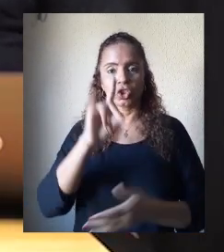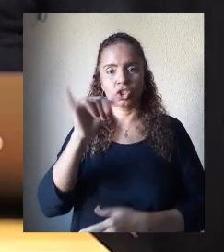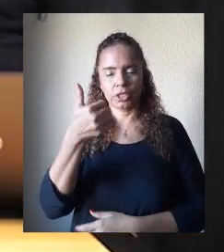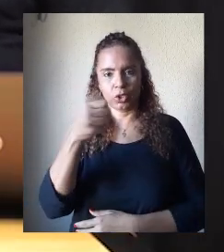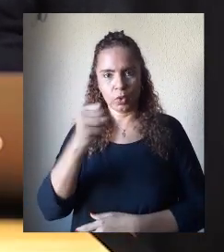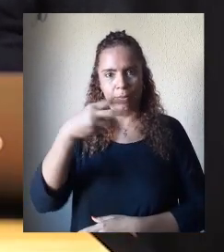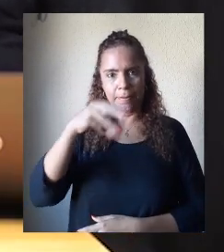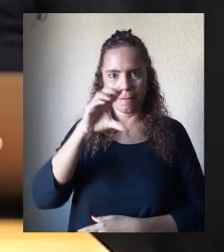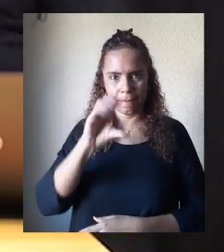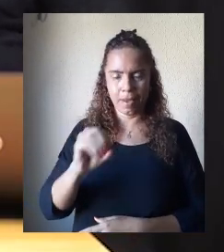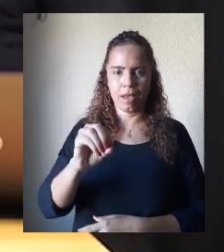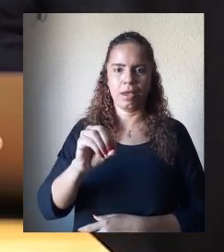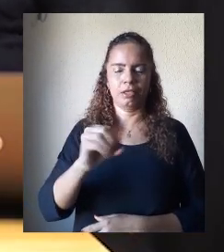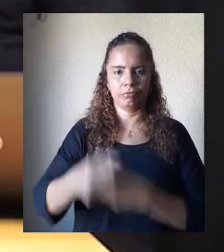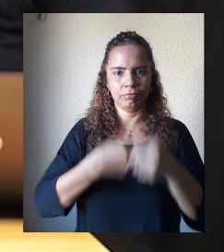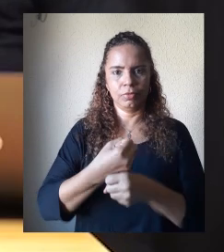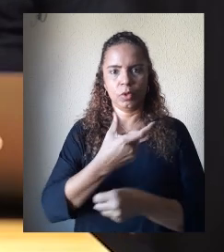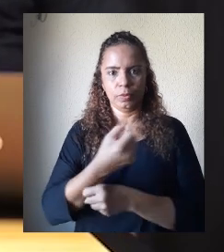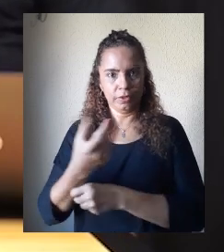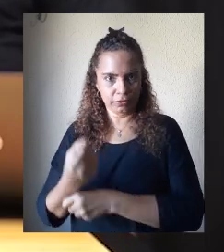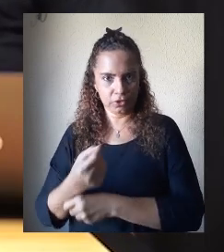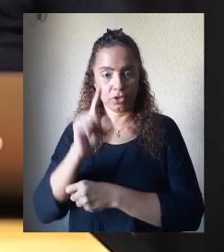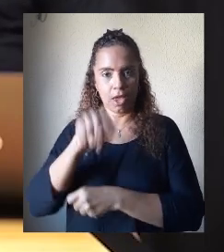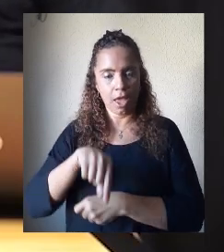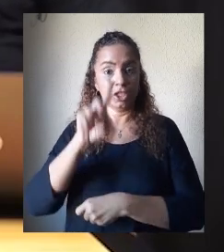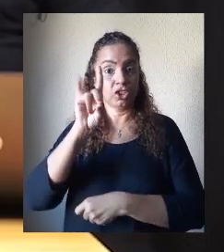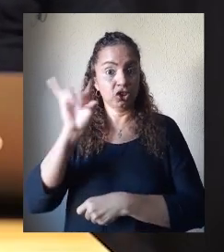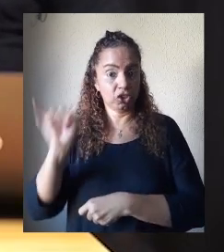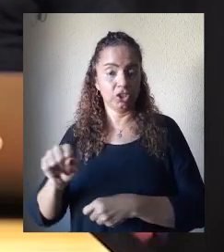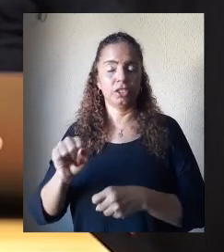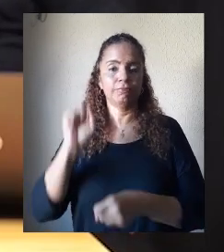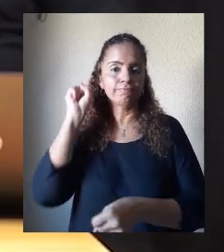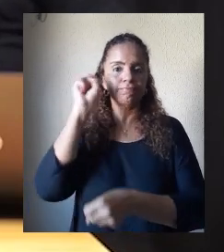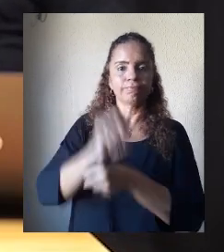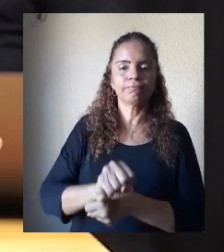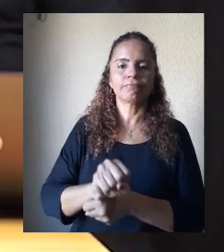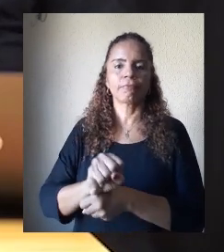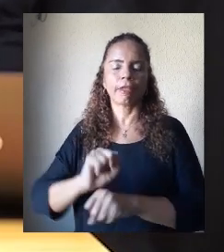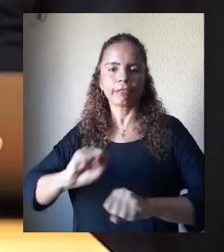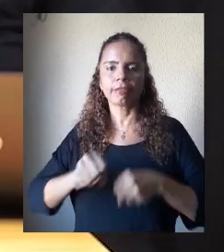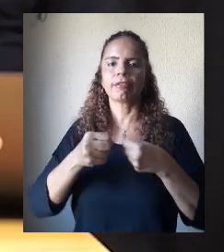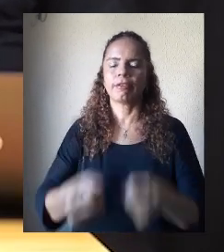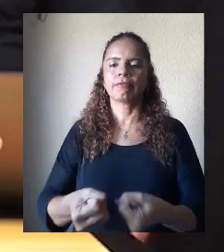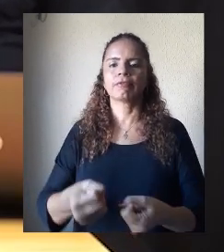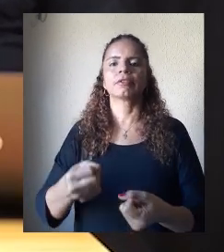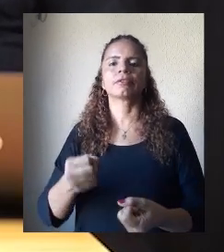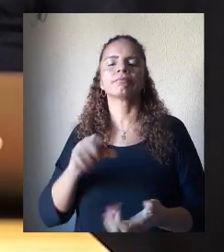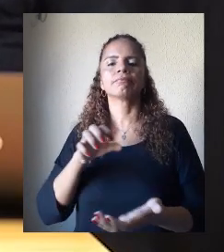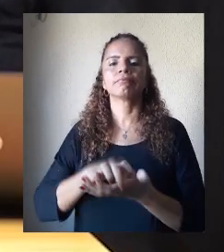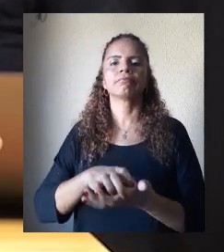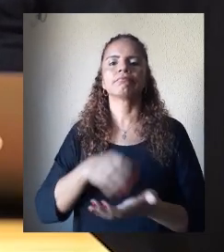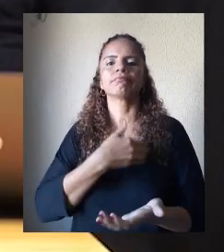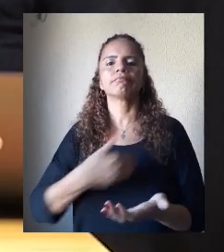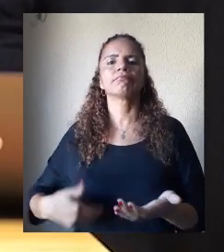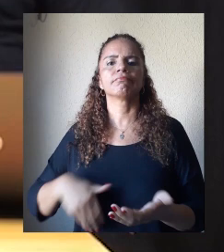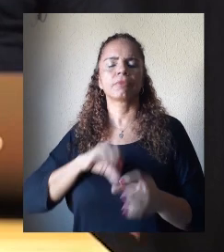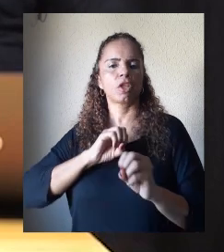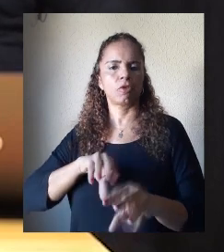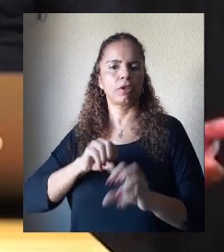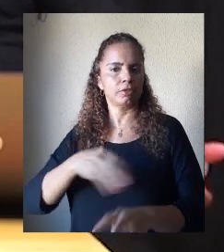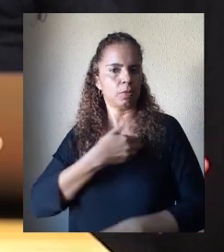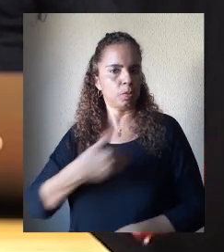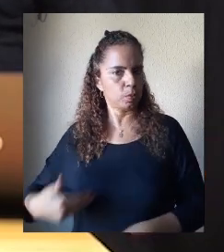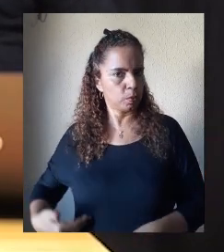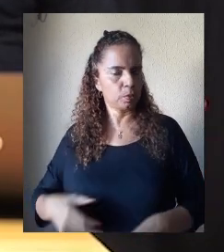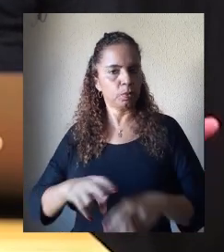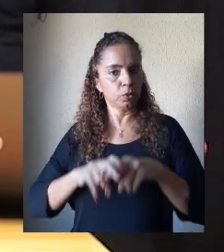de março de 2020, o Dia de Paralisação Nacional em Defesa da Educação e do Serviço Público. Nesse intuito, nós